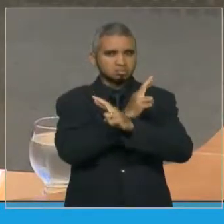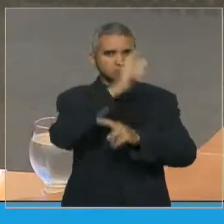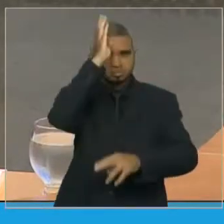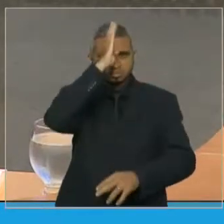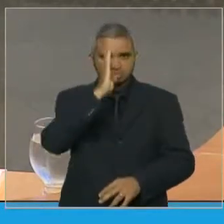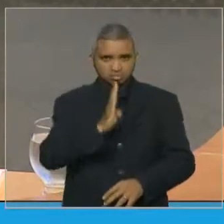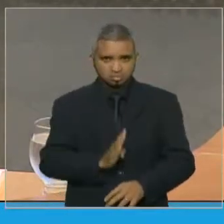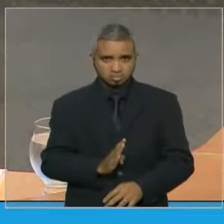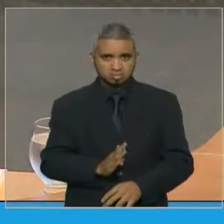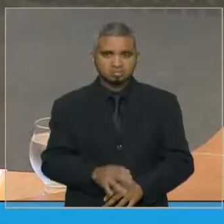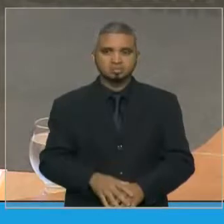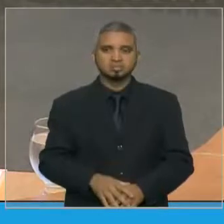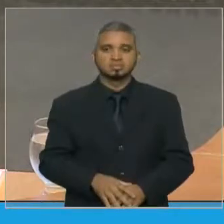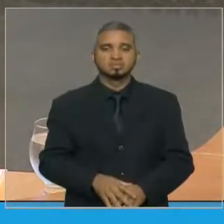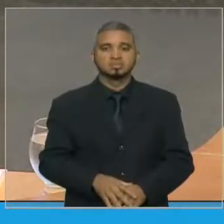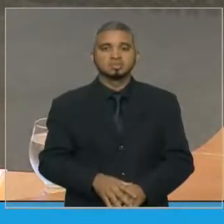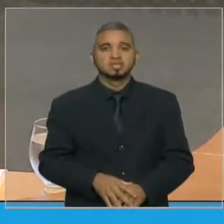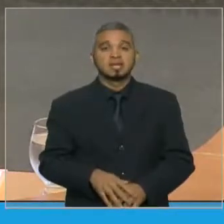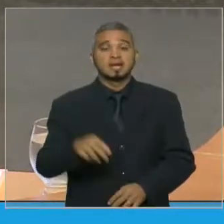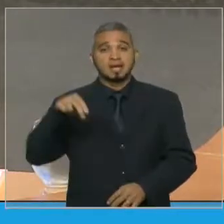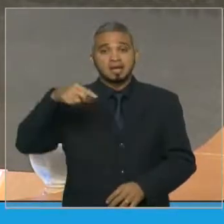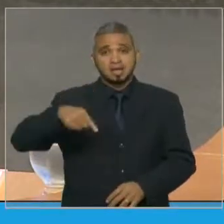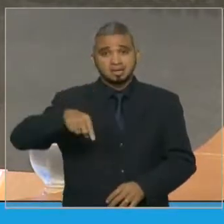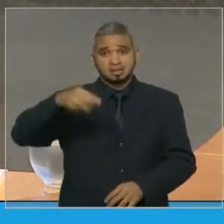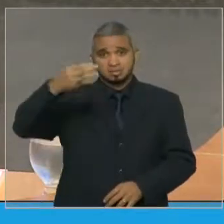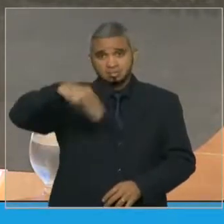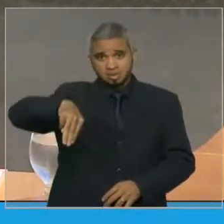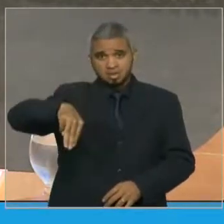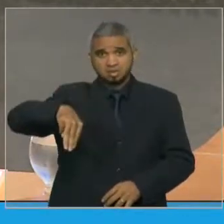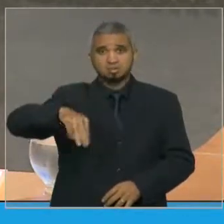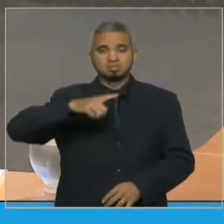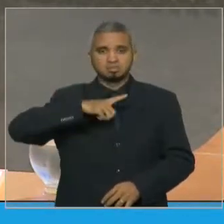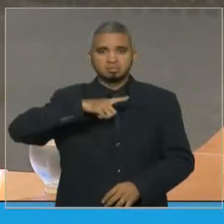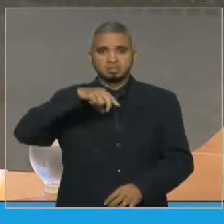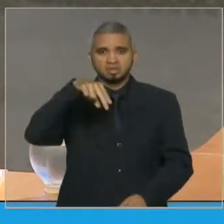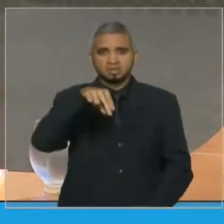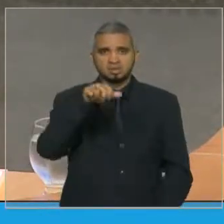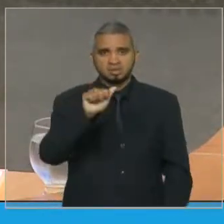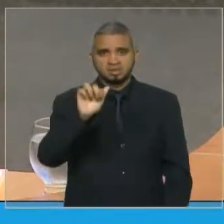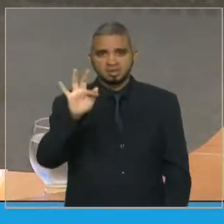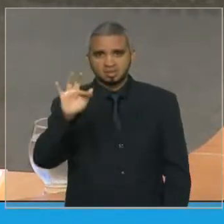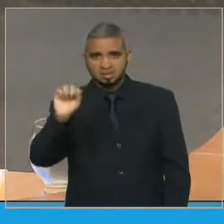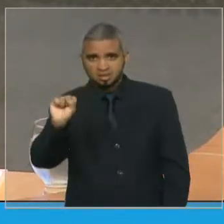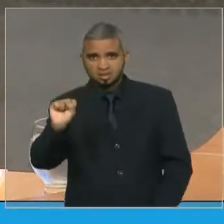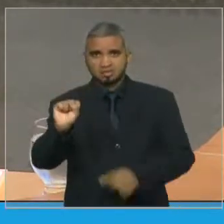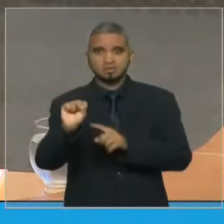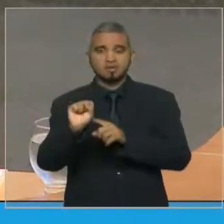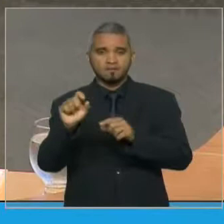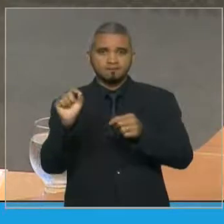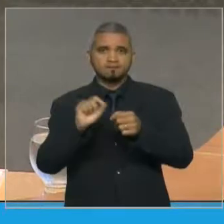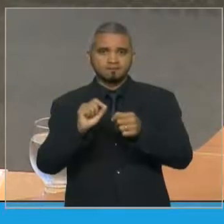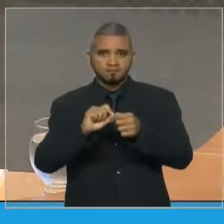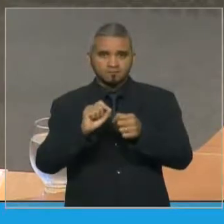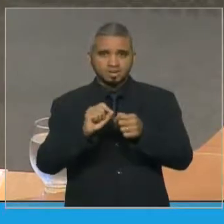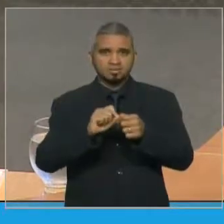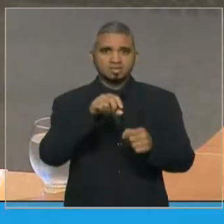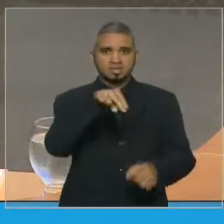dos 3 únicos NAFs do Brasil a fazer a área de tributo interno e comércio exterior, me refiro ao NAF da